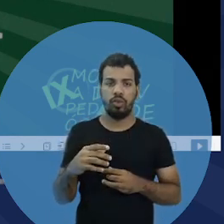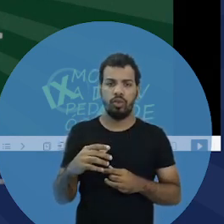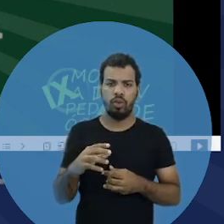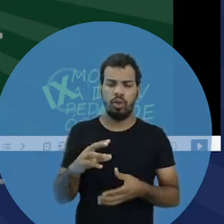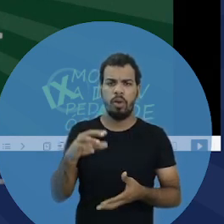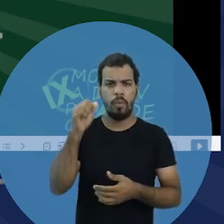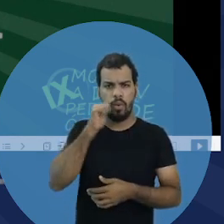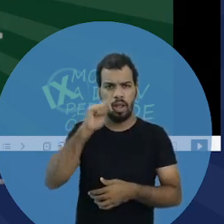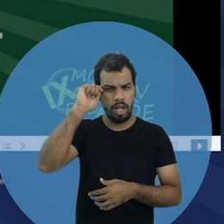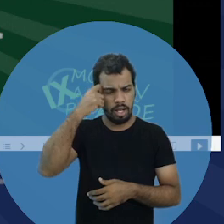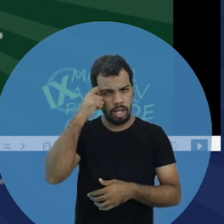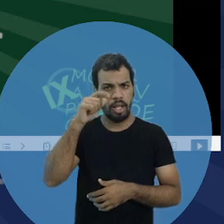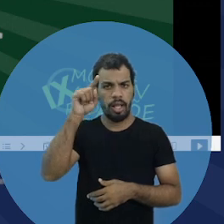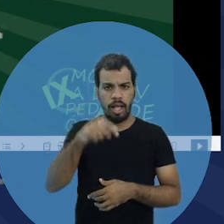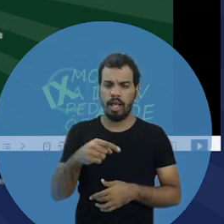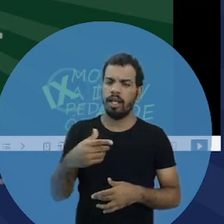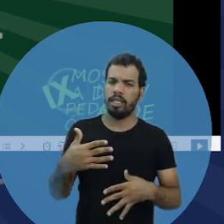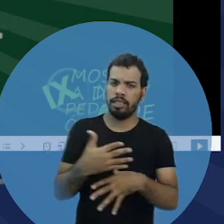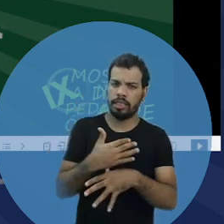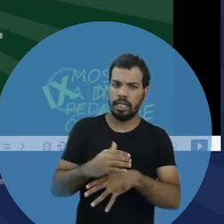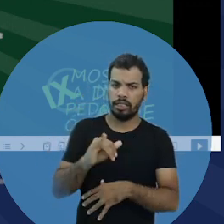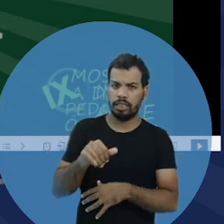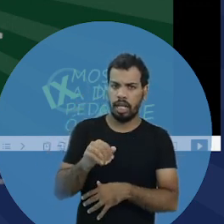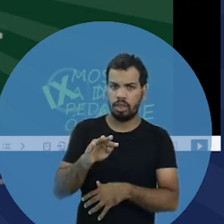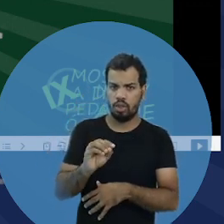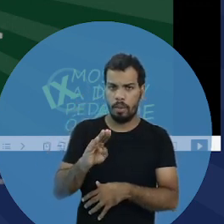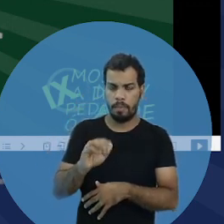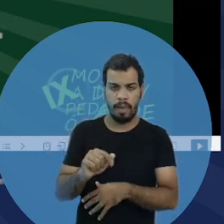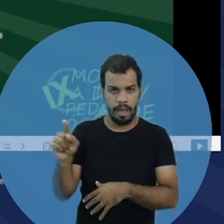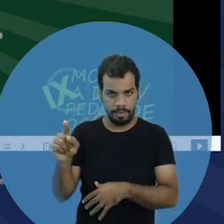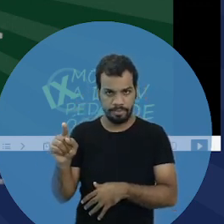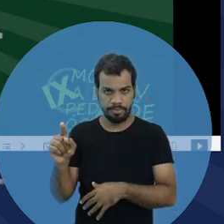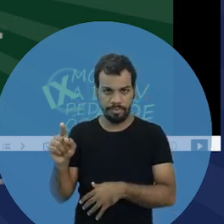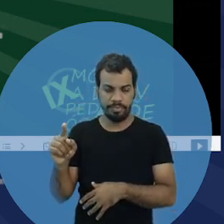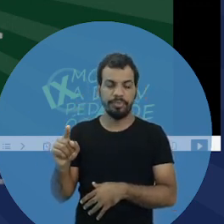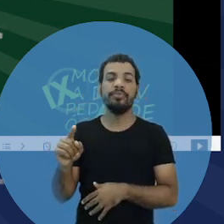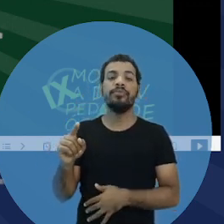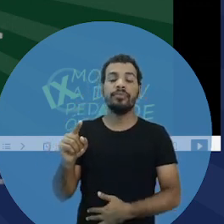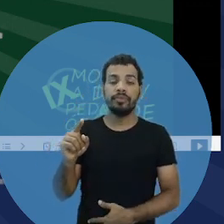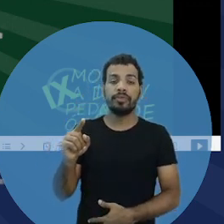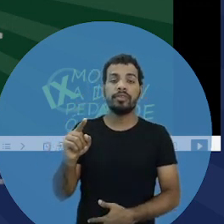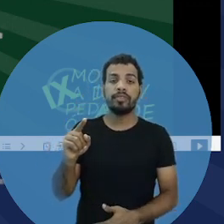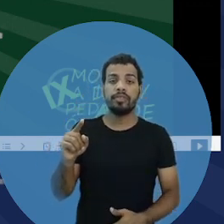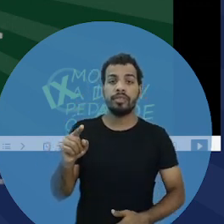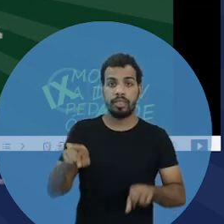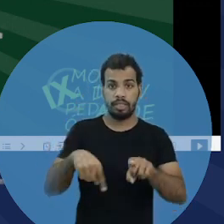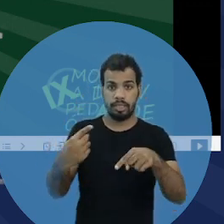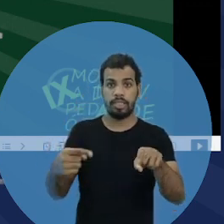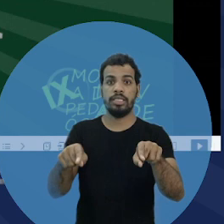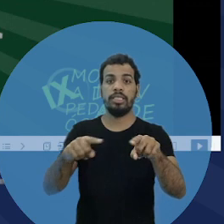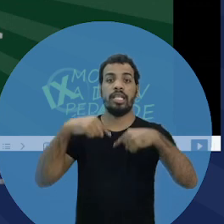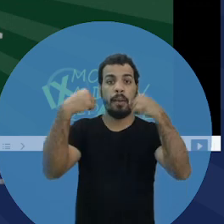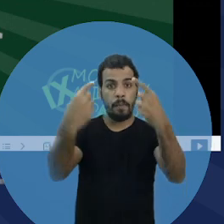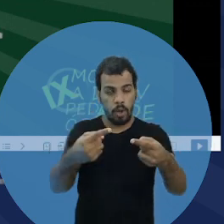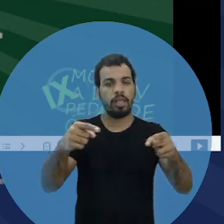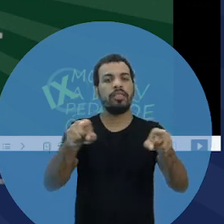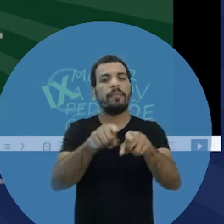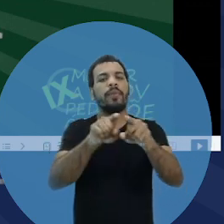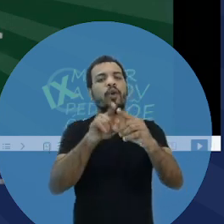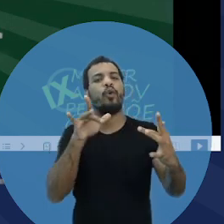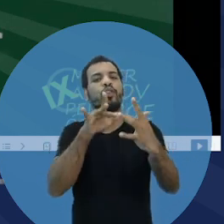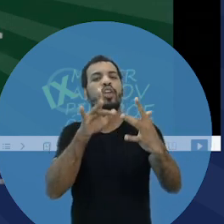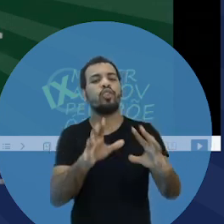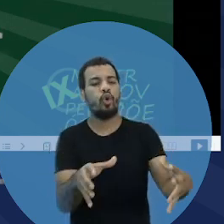cidade de Jatobá, e por intermédio do NEG Fridas, a gente também entrou em contato com os grupos